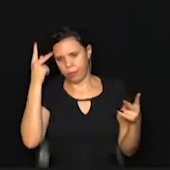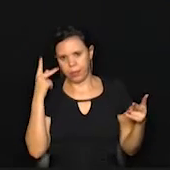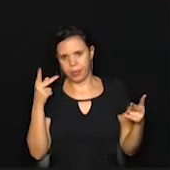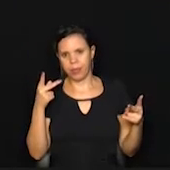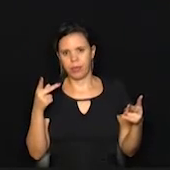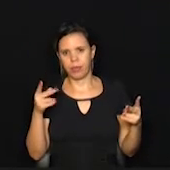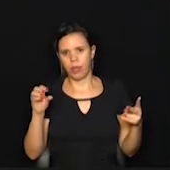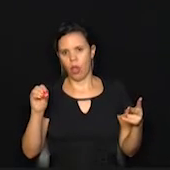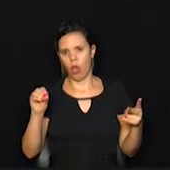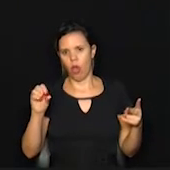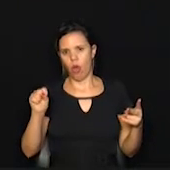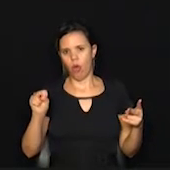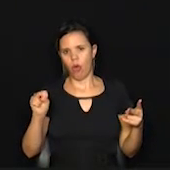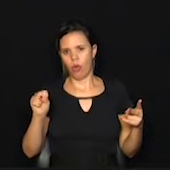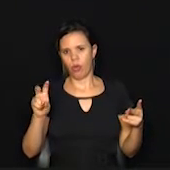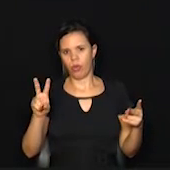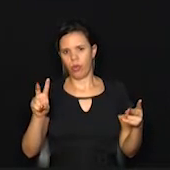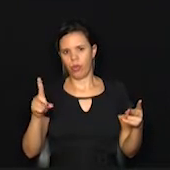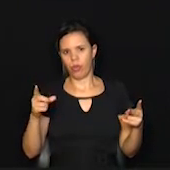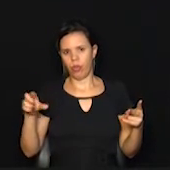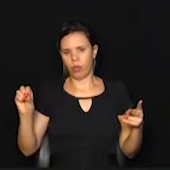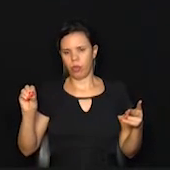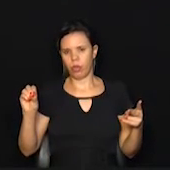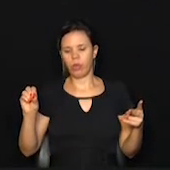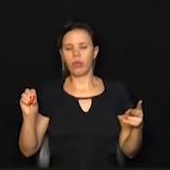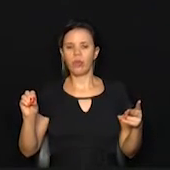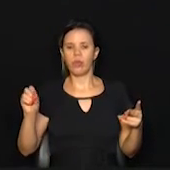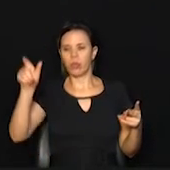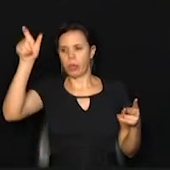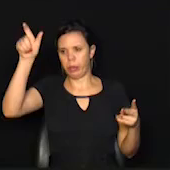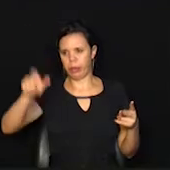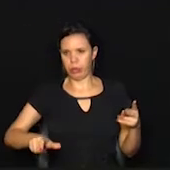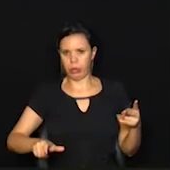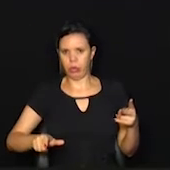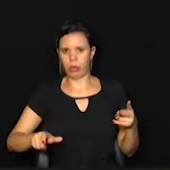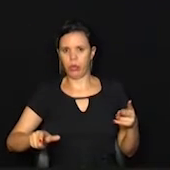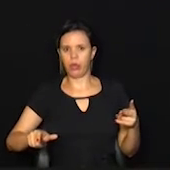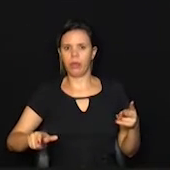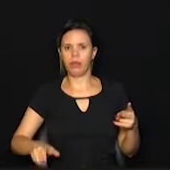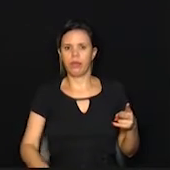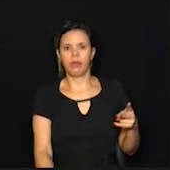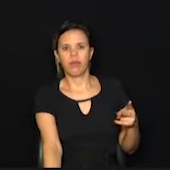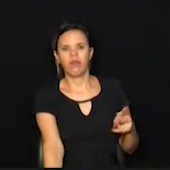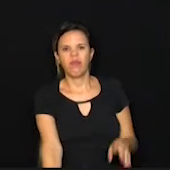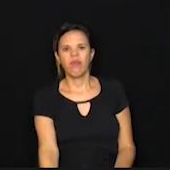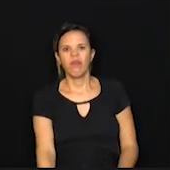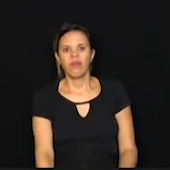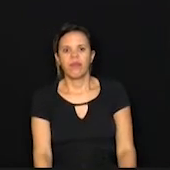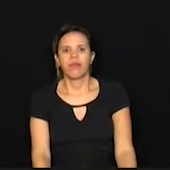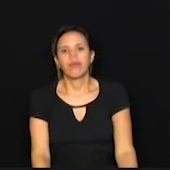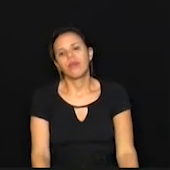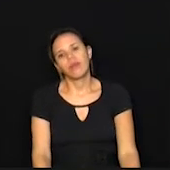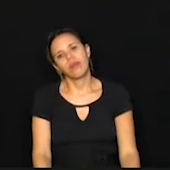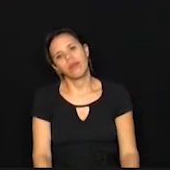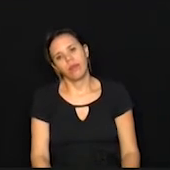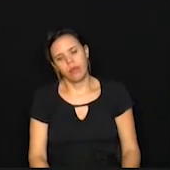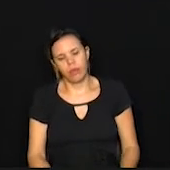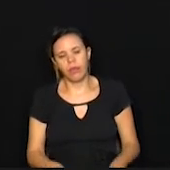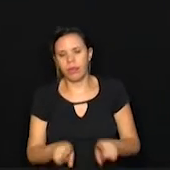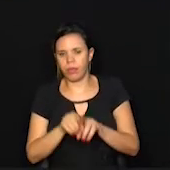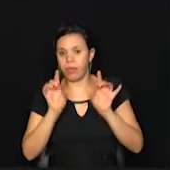teimoso algodão pois vou dar um outro personagem mas não é uma figura é e também